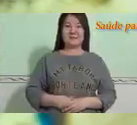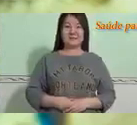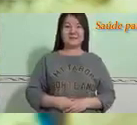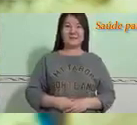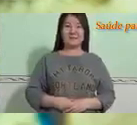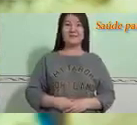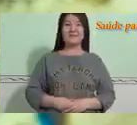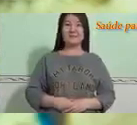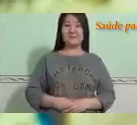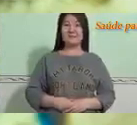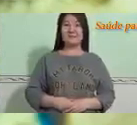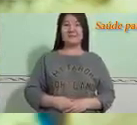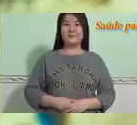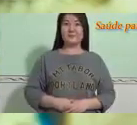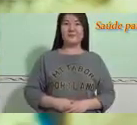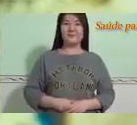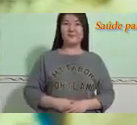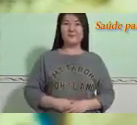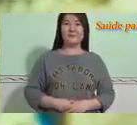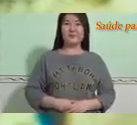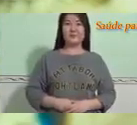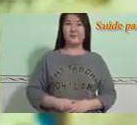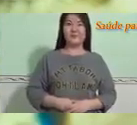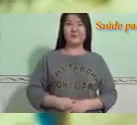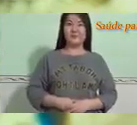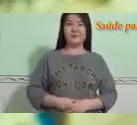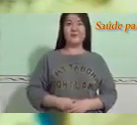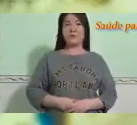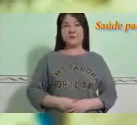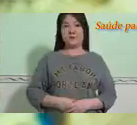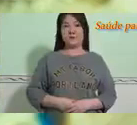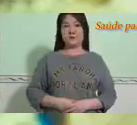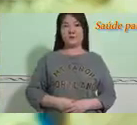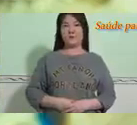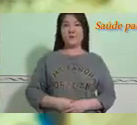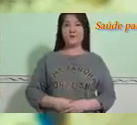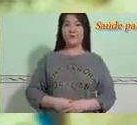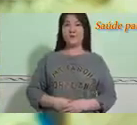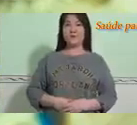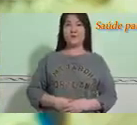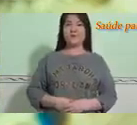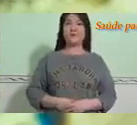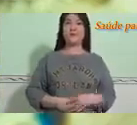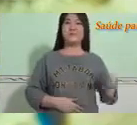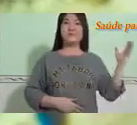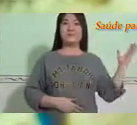CNHOPROMISSOR para a aplicação no futuro de nanopartículas de administração oral no ser humano,